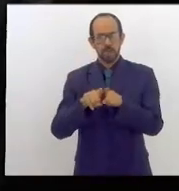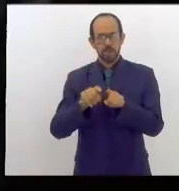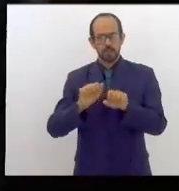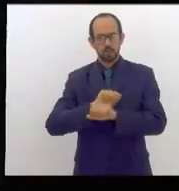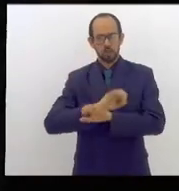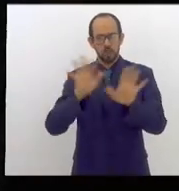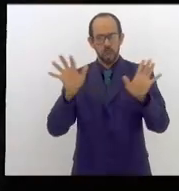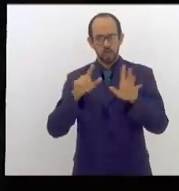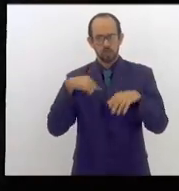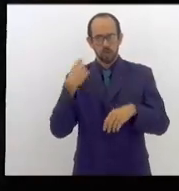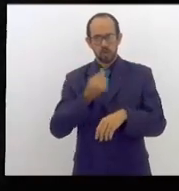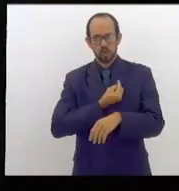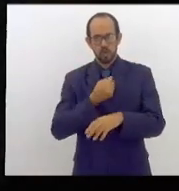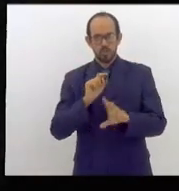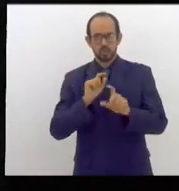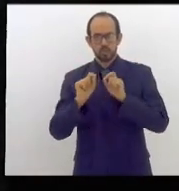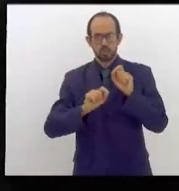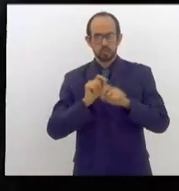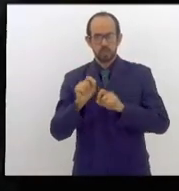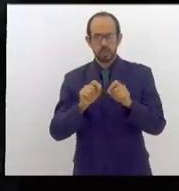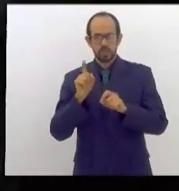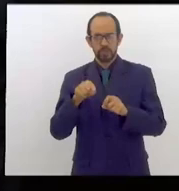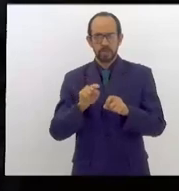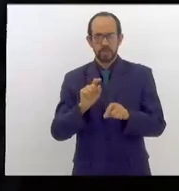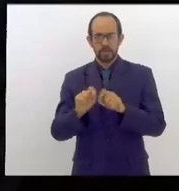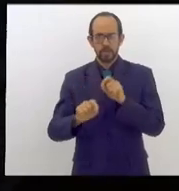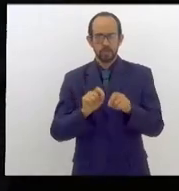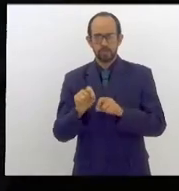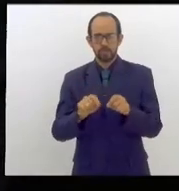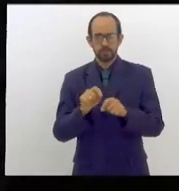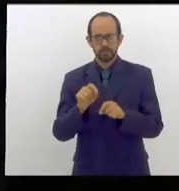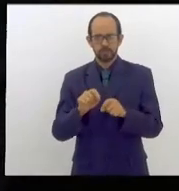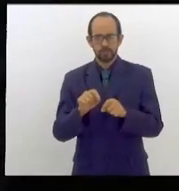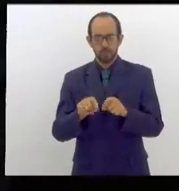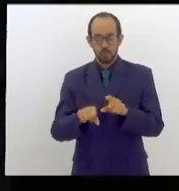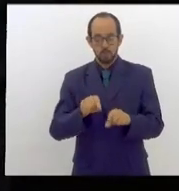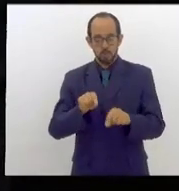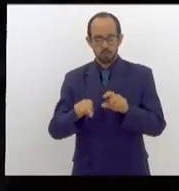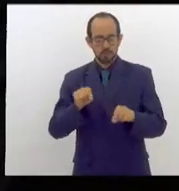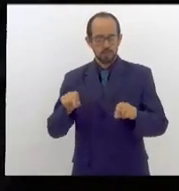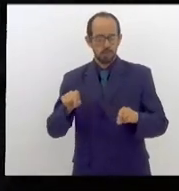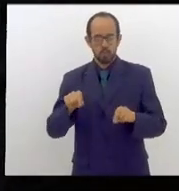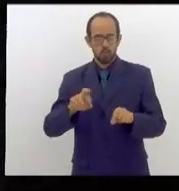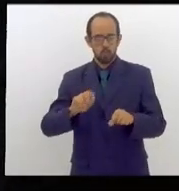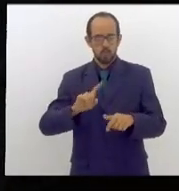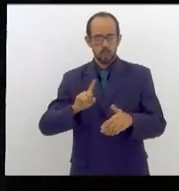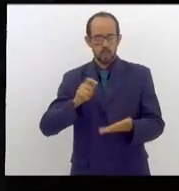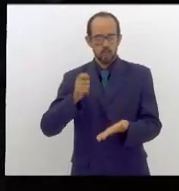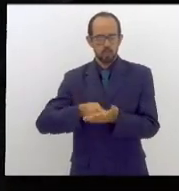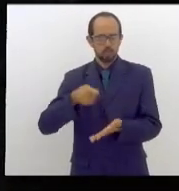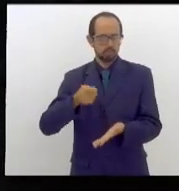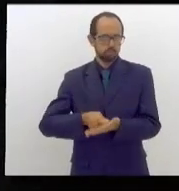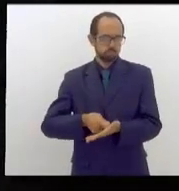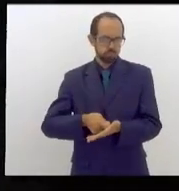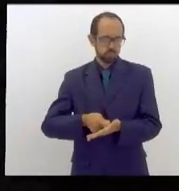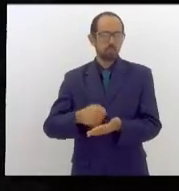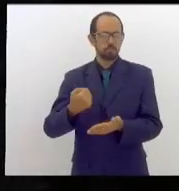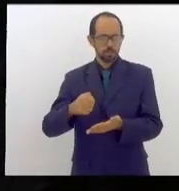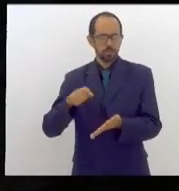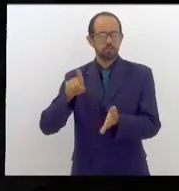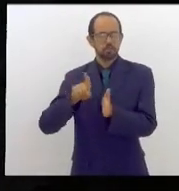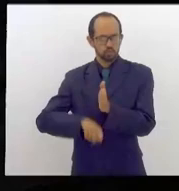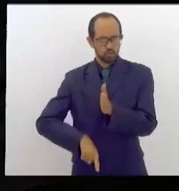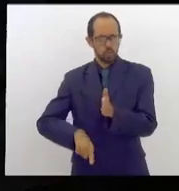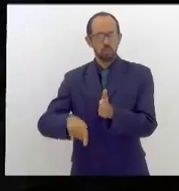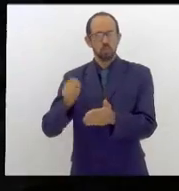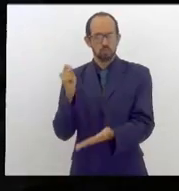para todos os deputados que é algo opcional obviamente Como tributivo não se